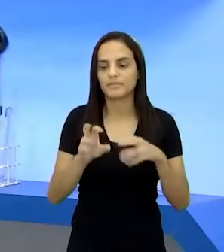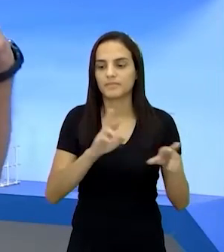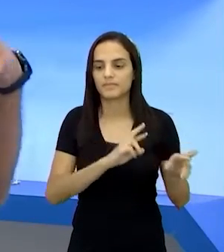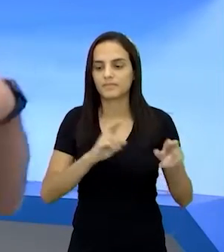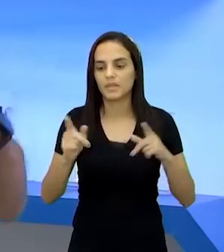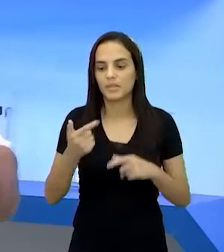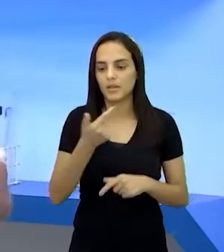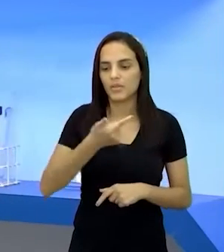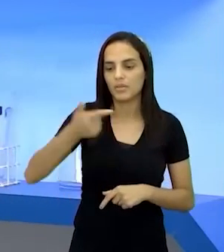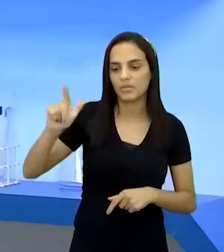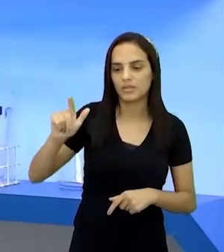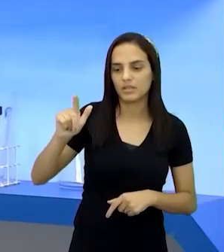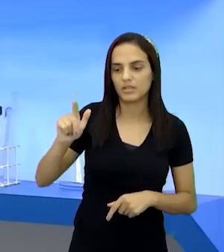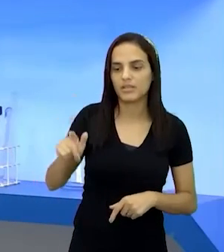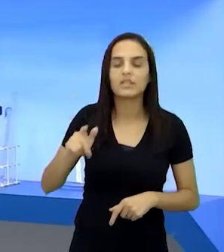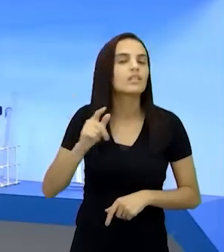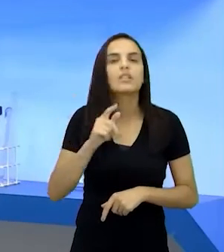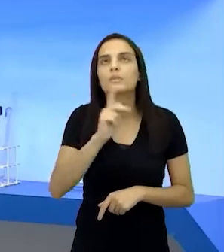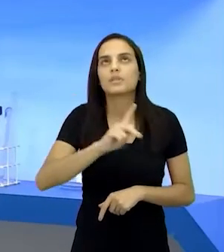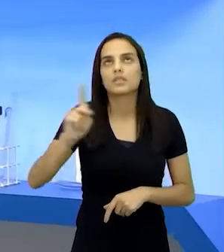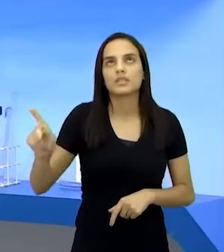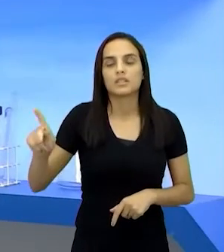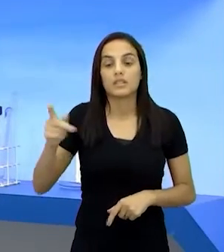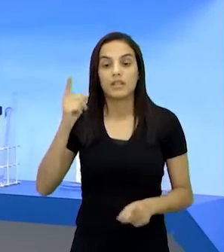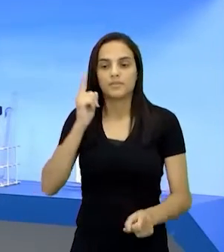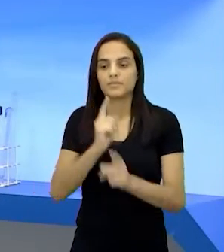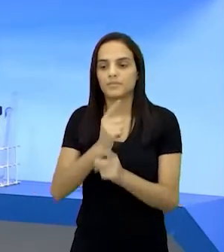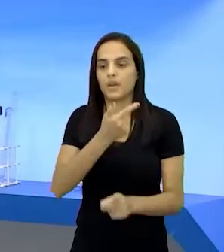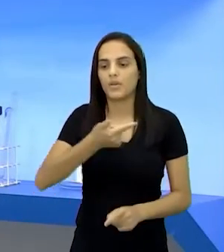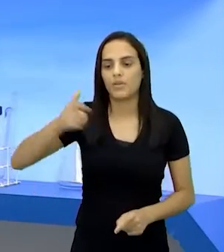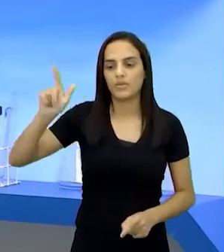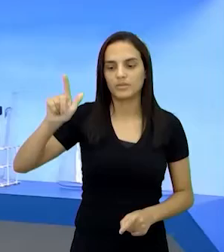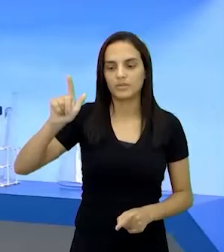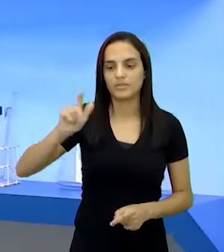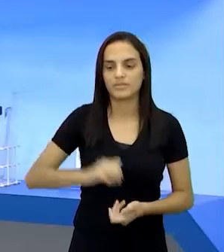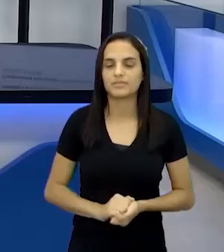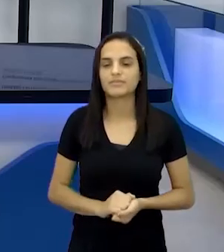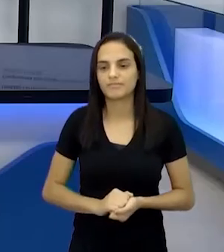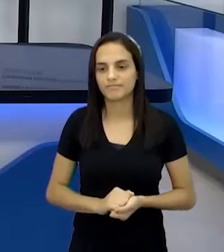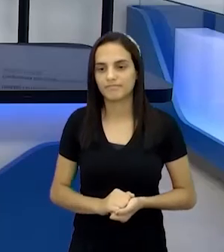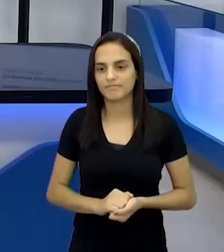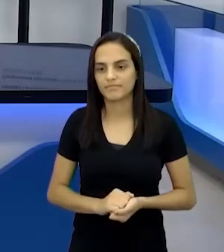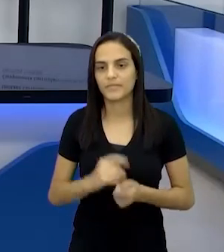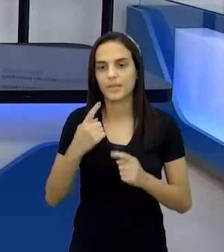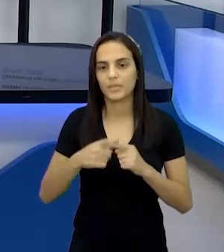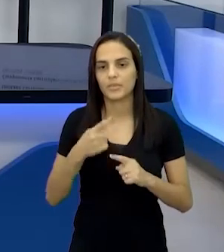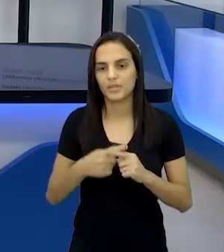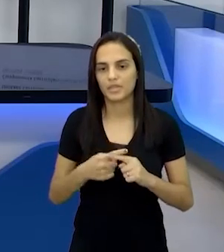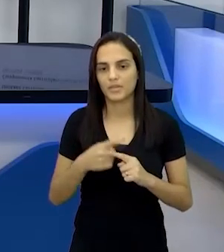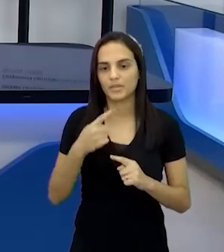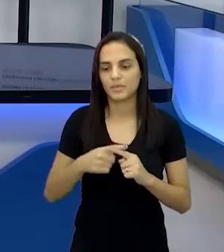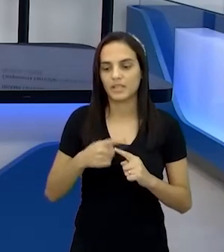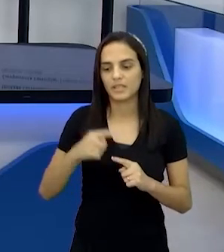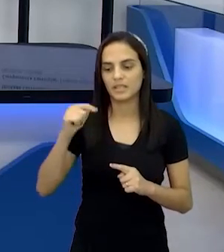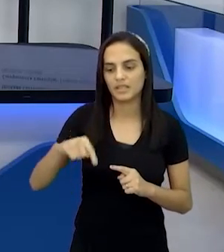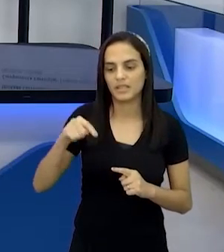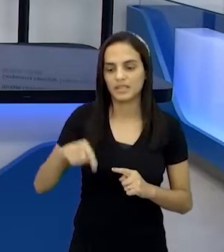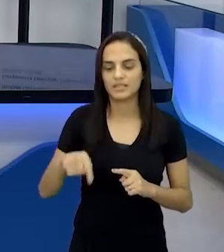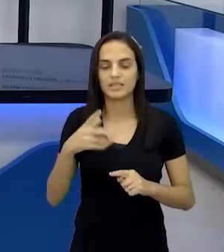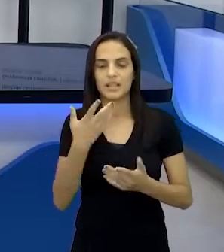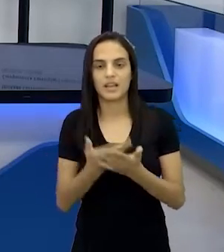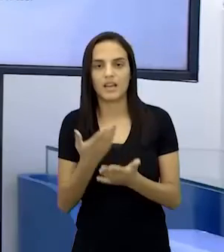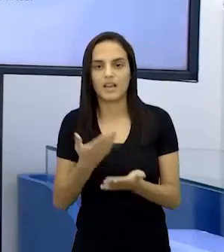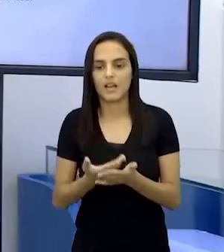outra professora. Vai estar se descobrindo uma outra Juliana Vilas Boas. Exatamente. Por quê? Porque nossa aula vai ter um